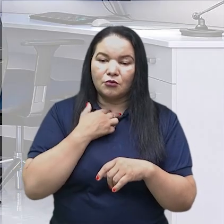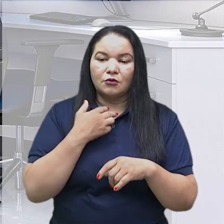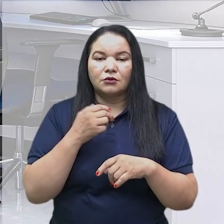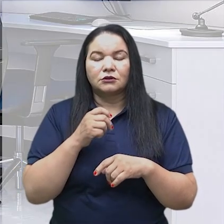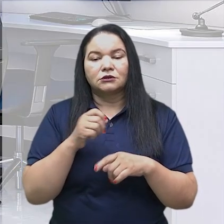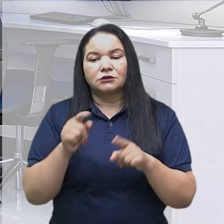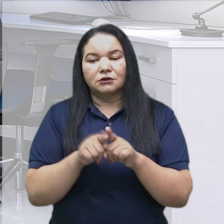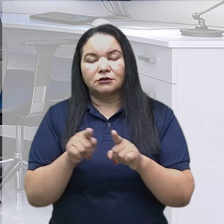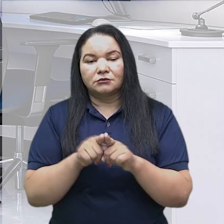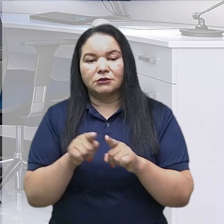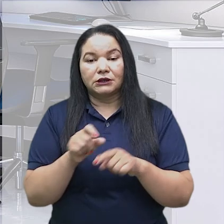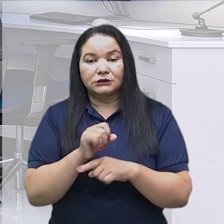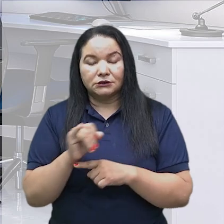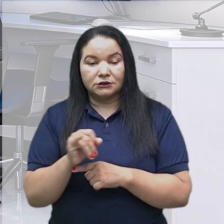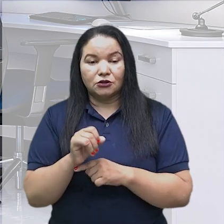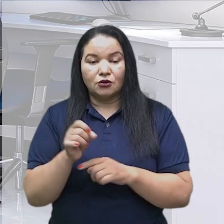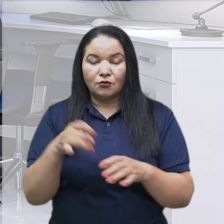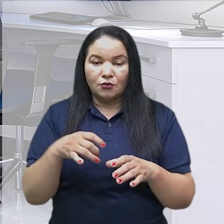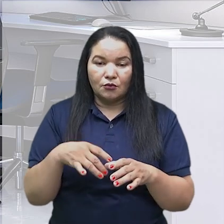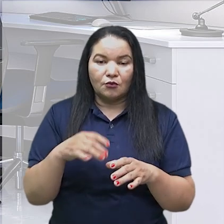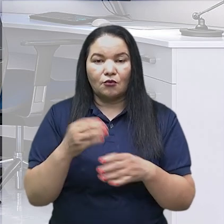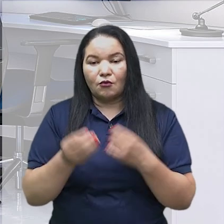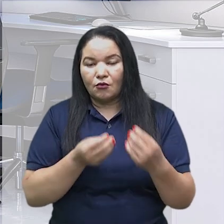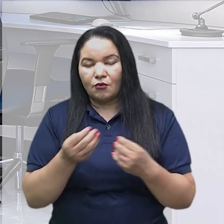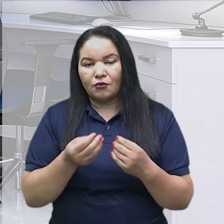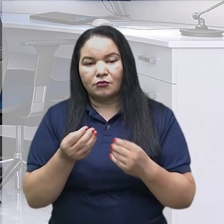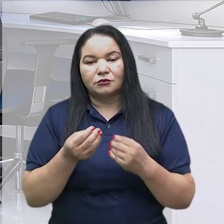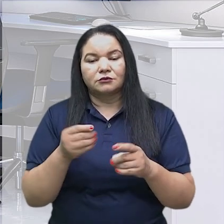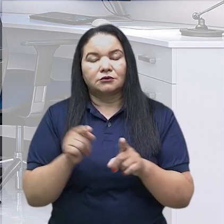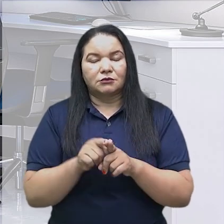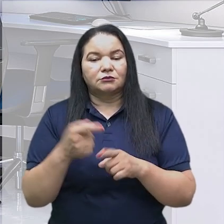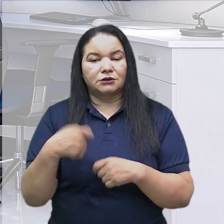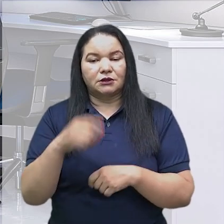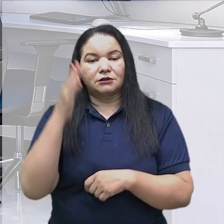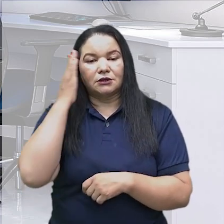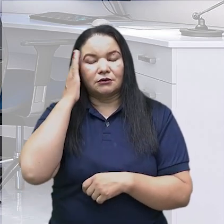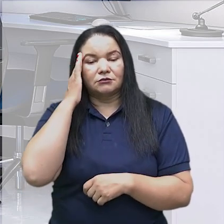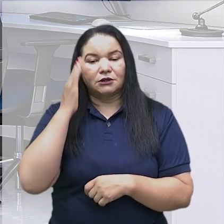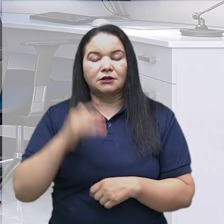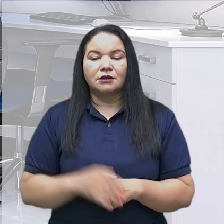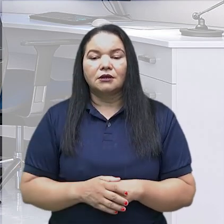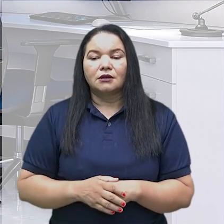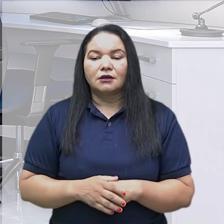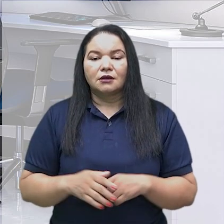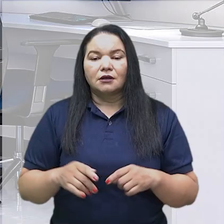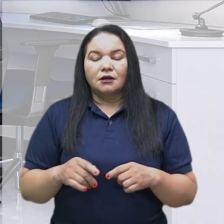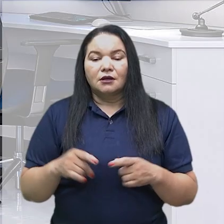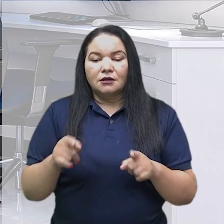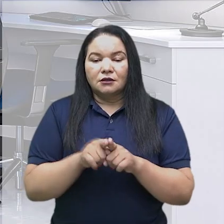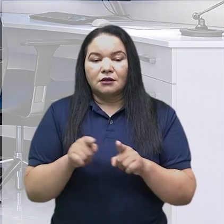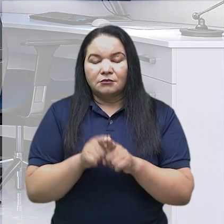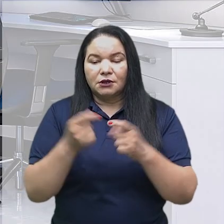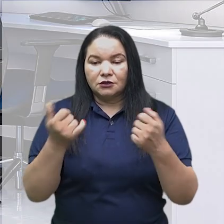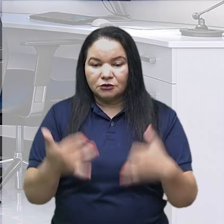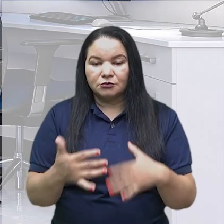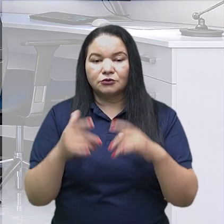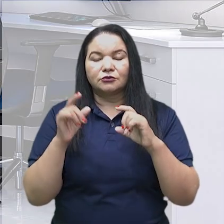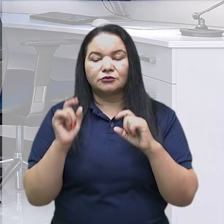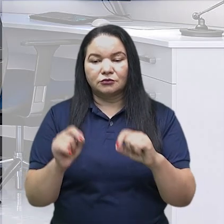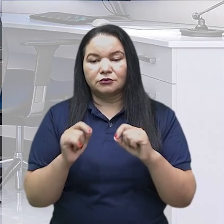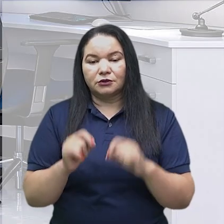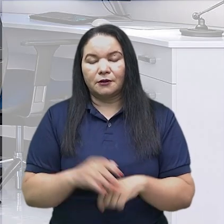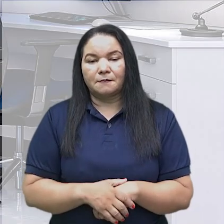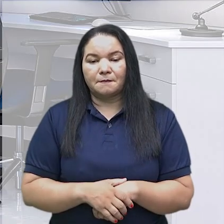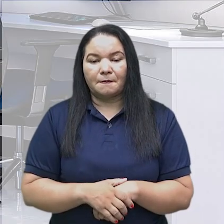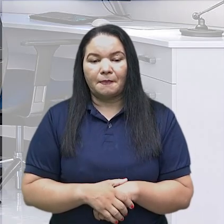ou não ser descartados, de que maneira eles podem ali ser ou não descartados, e também falamos um pouquinho mais